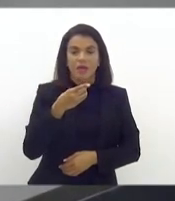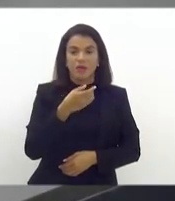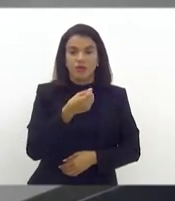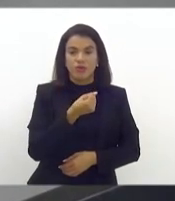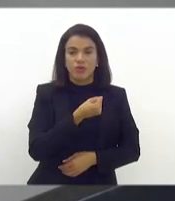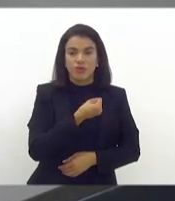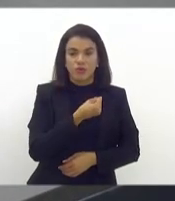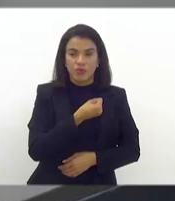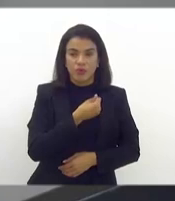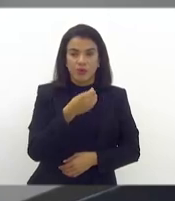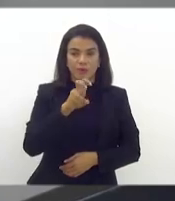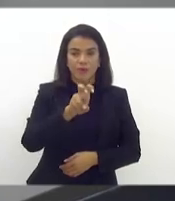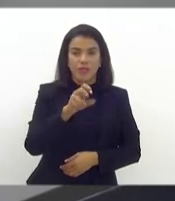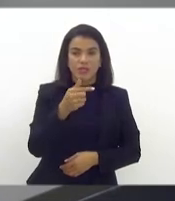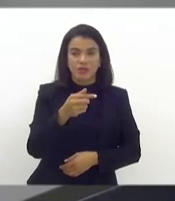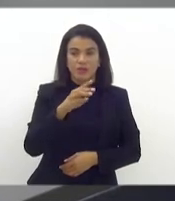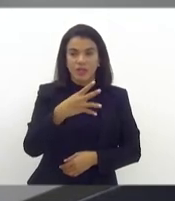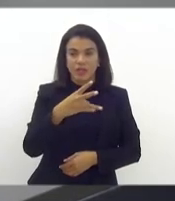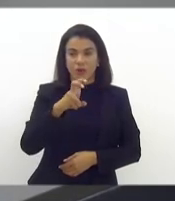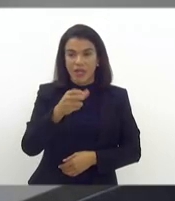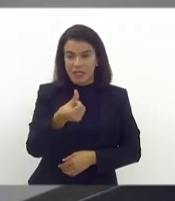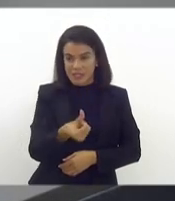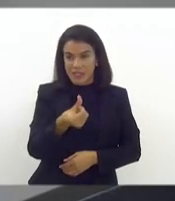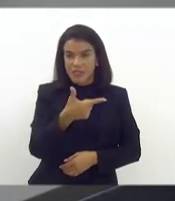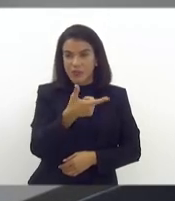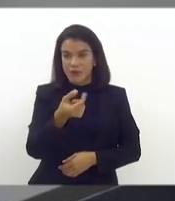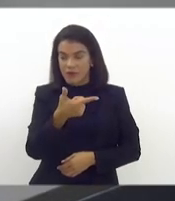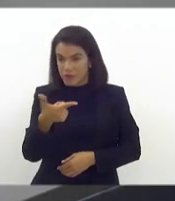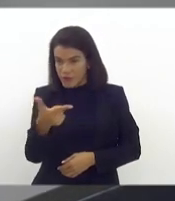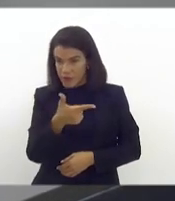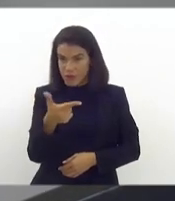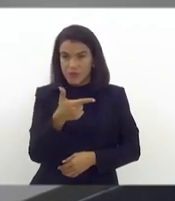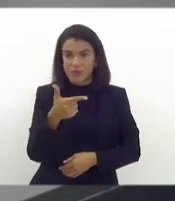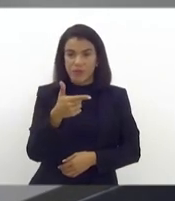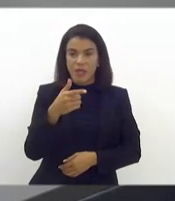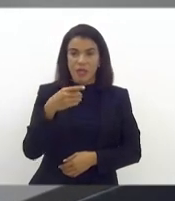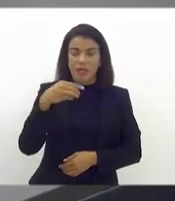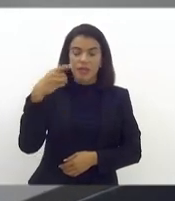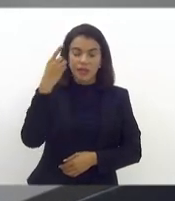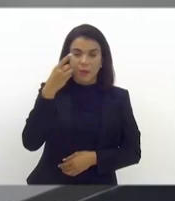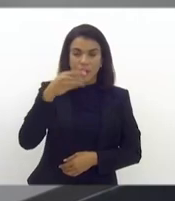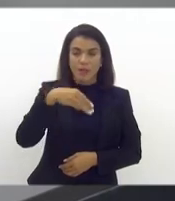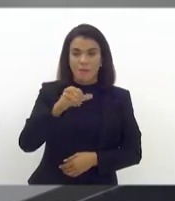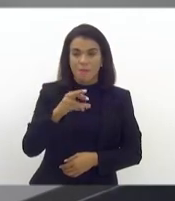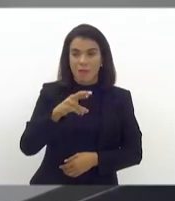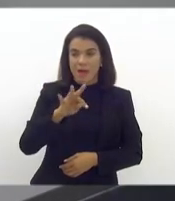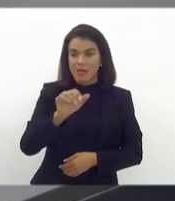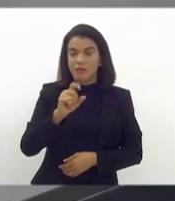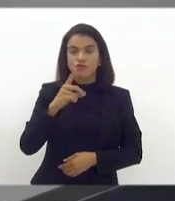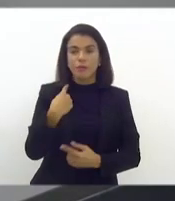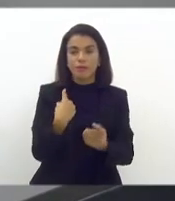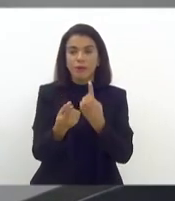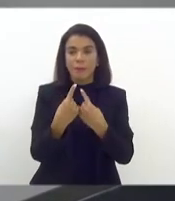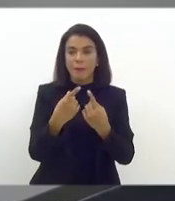Paulo. É o PL 5746 de 22, de autoria da deputada Marta Rocha, que dispõe sobre a veiculação